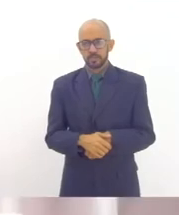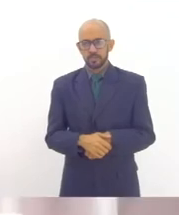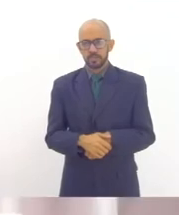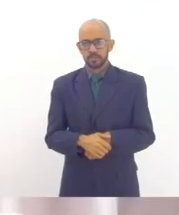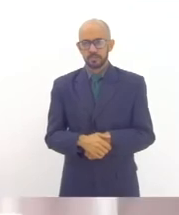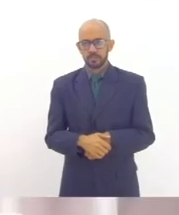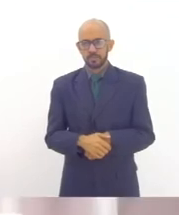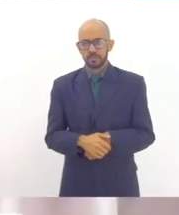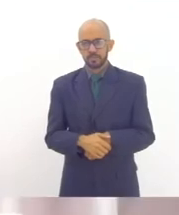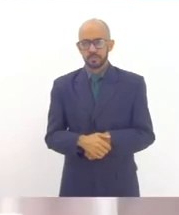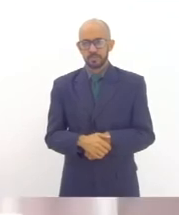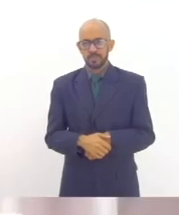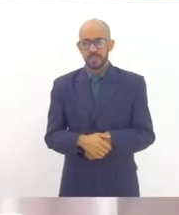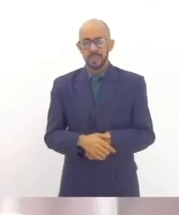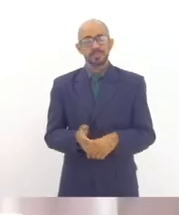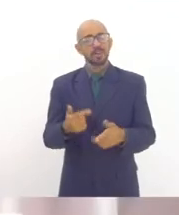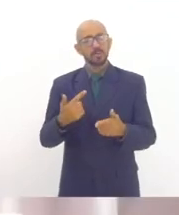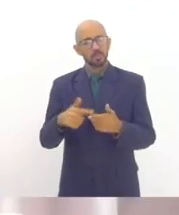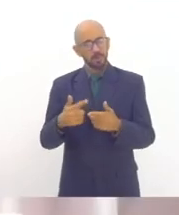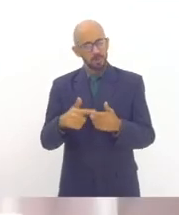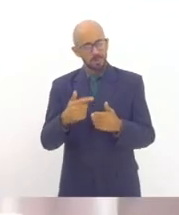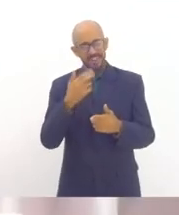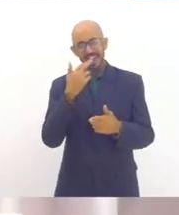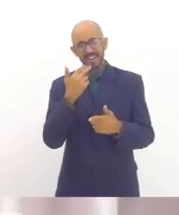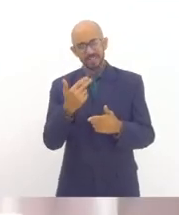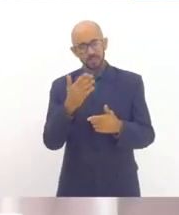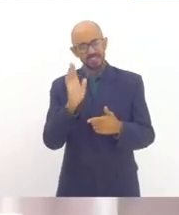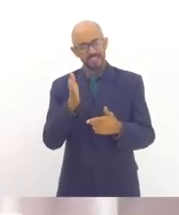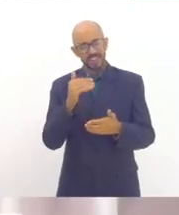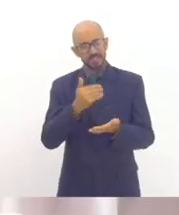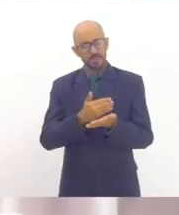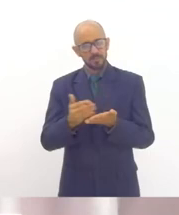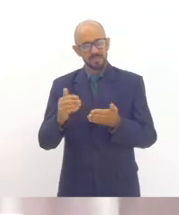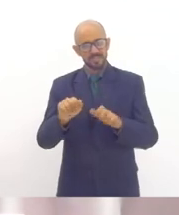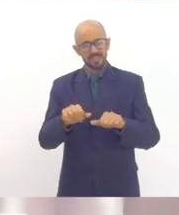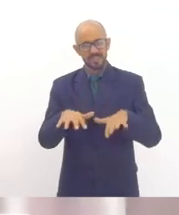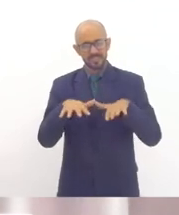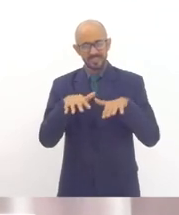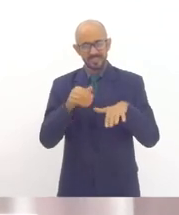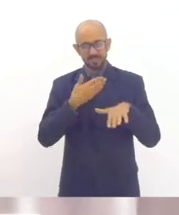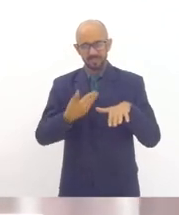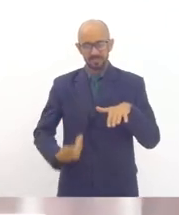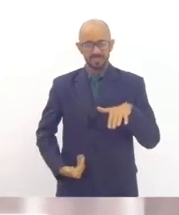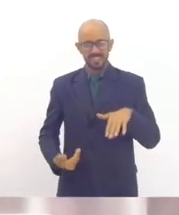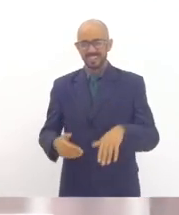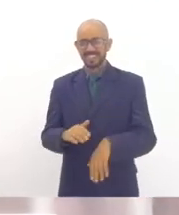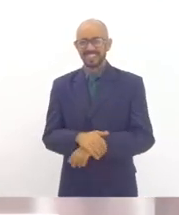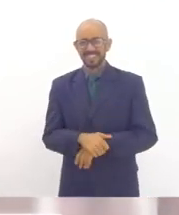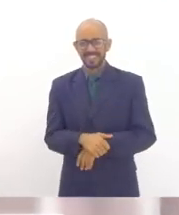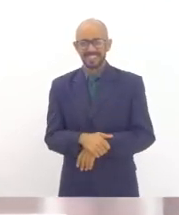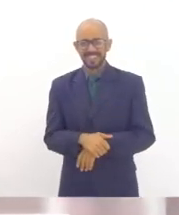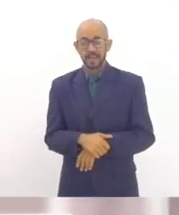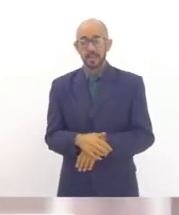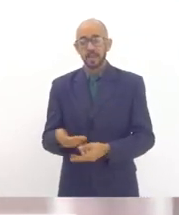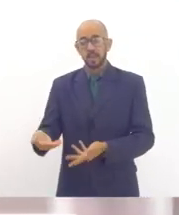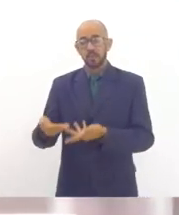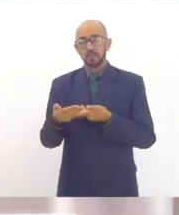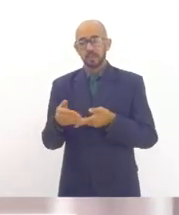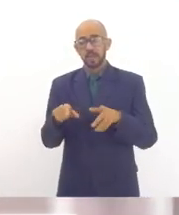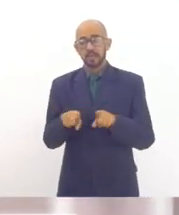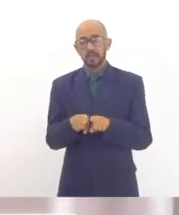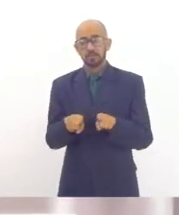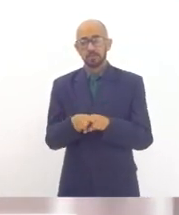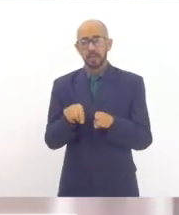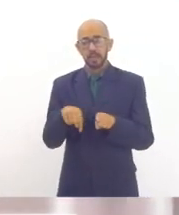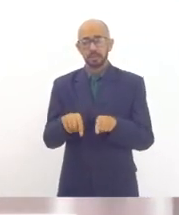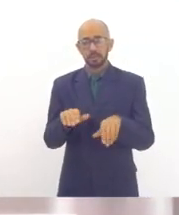obrigado pela presença. A questão da língua aí, já aqui no nosso início da audiência pública. E quero convidar também aqui para compor a mesa junto